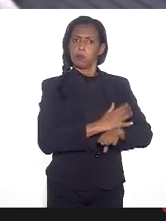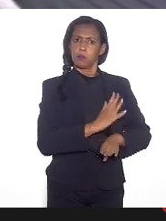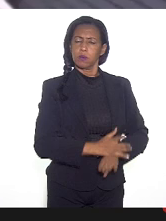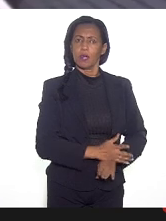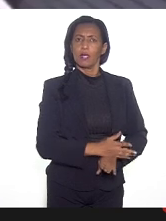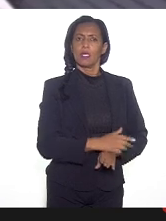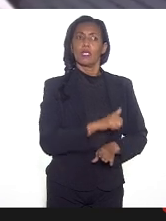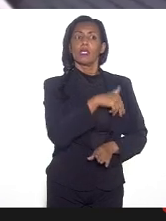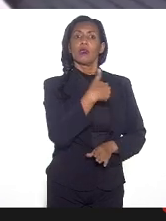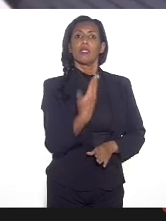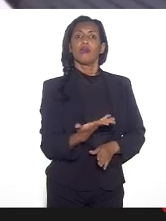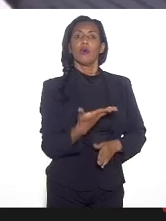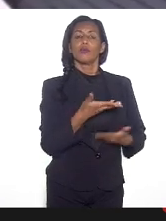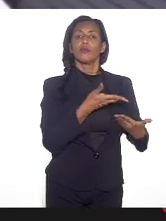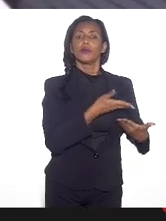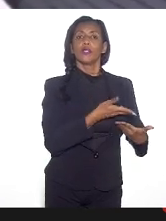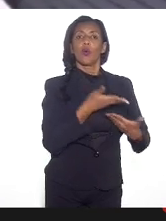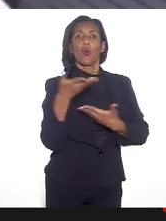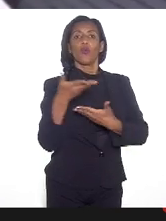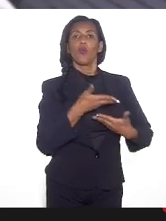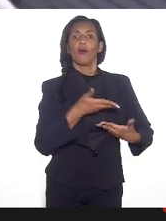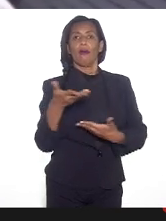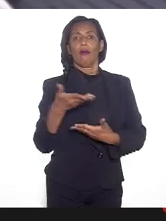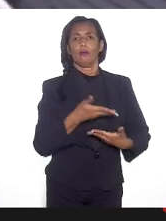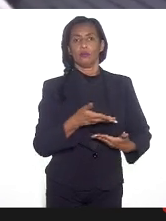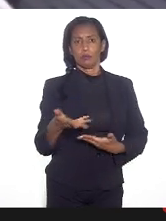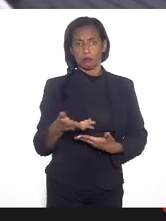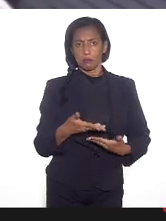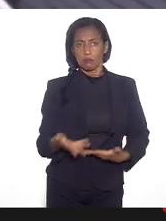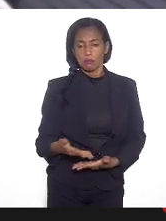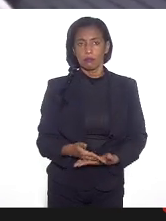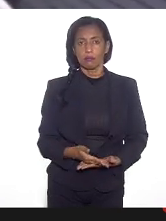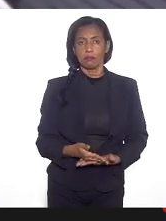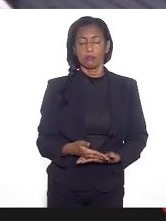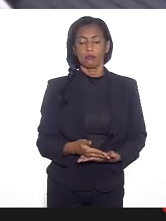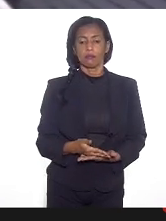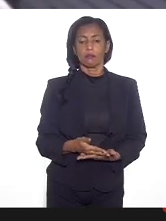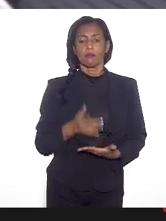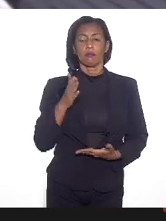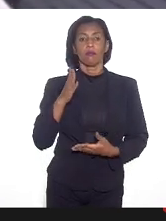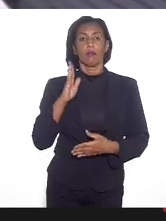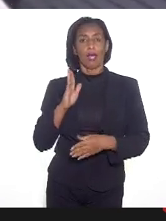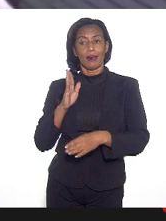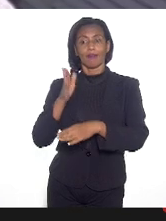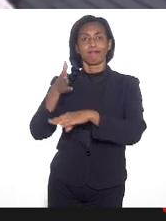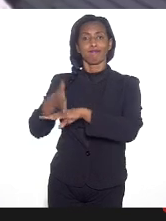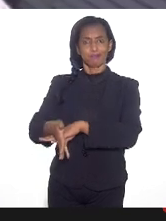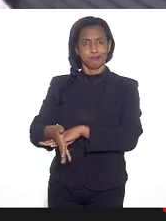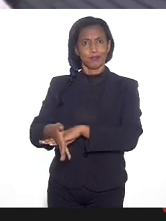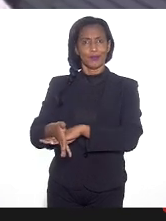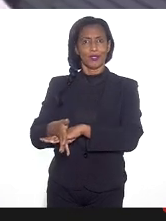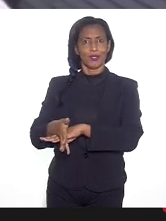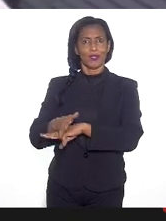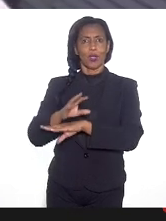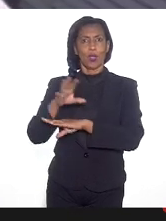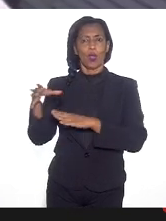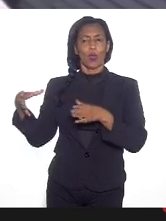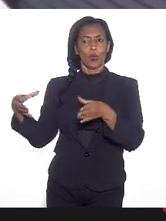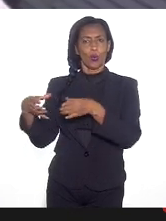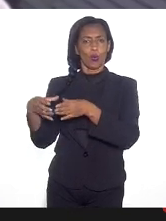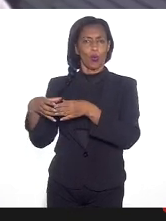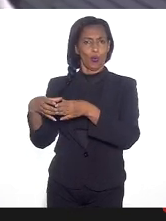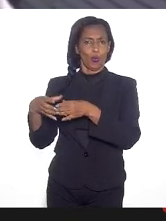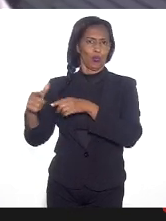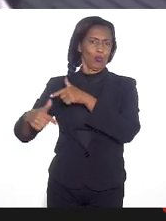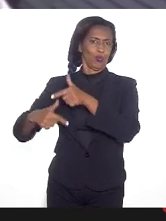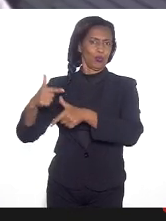deverão ser os convocados para compor os nossos